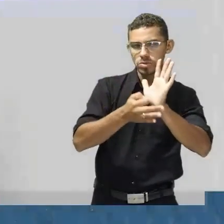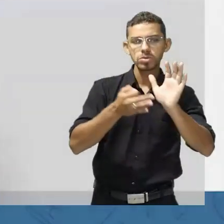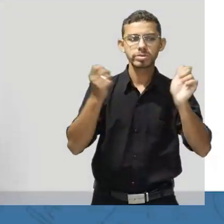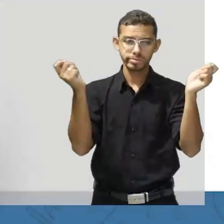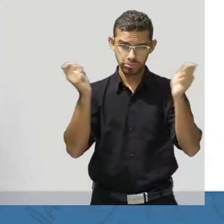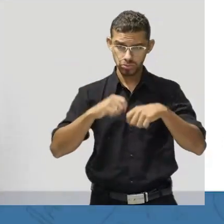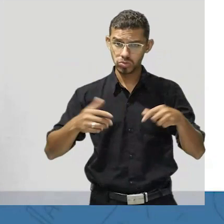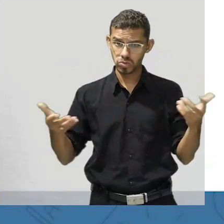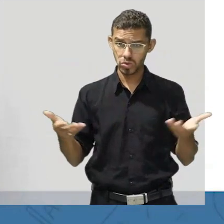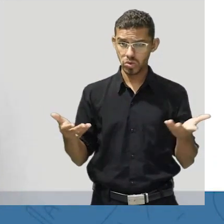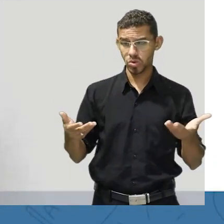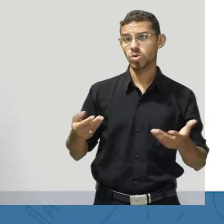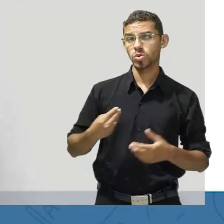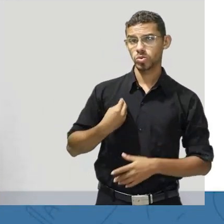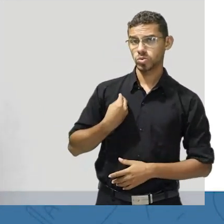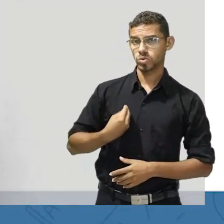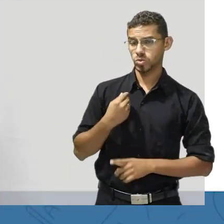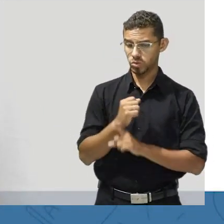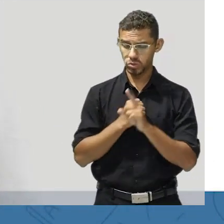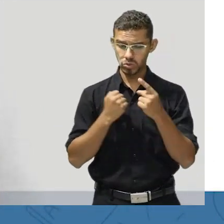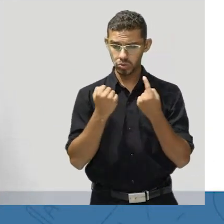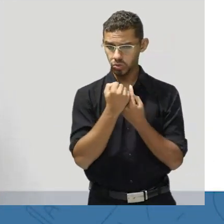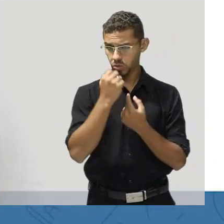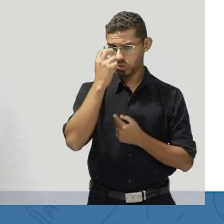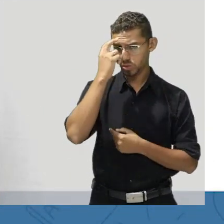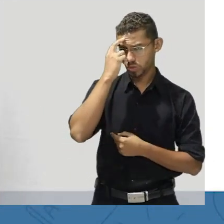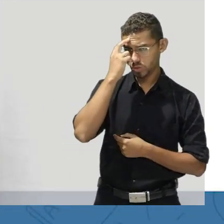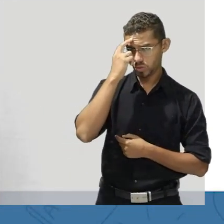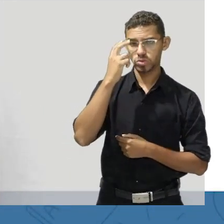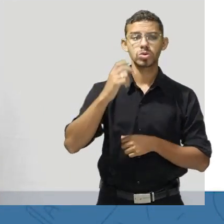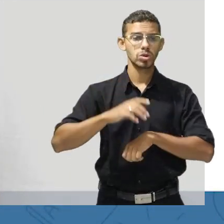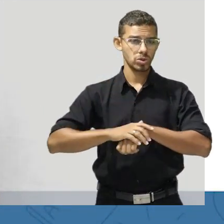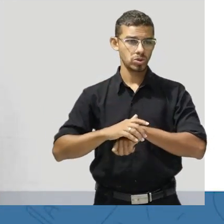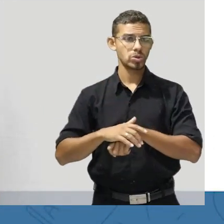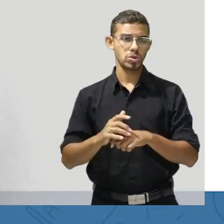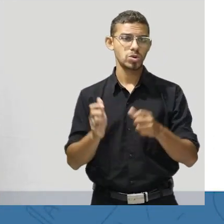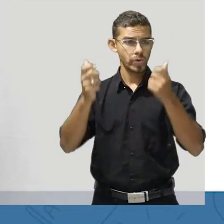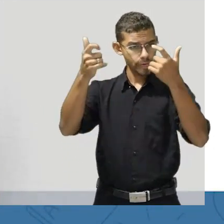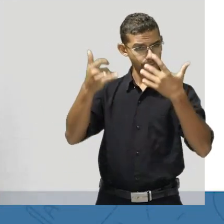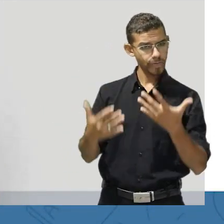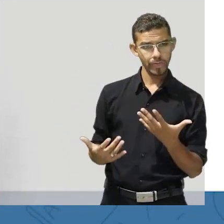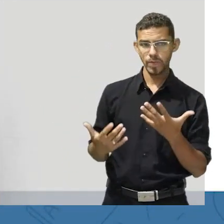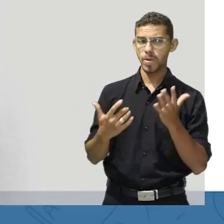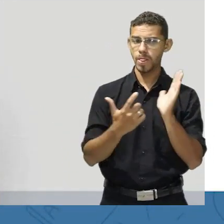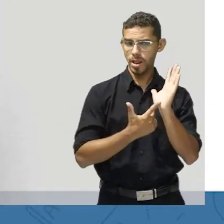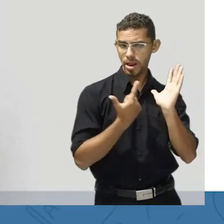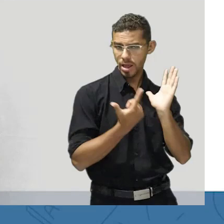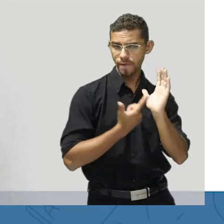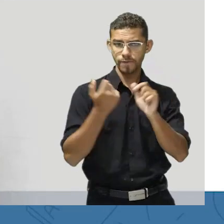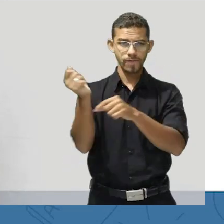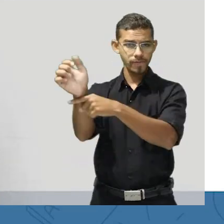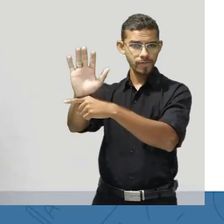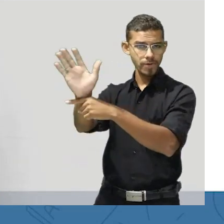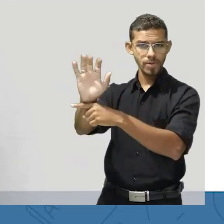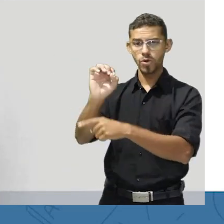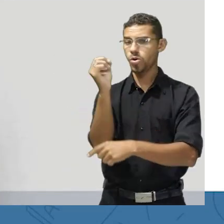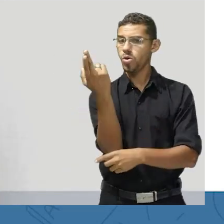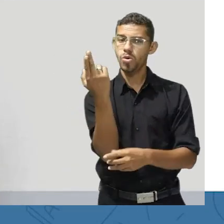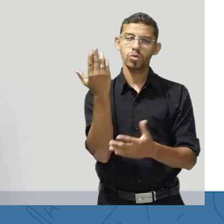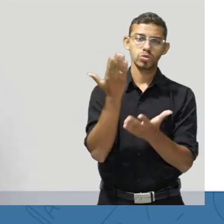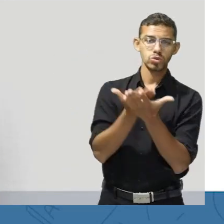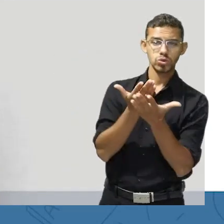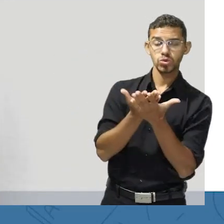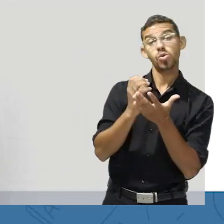sócio cultural citando uma atualidade um livro um filme A fala de alguém um estudo ou uma música